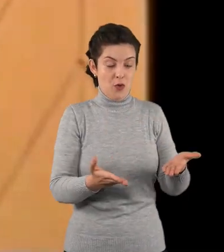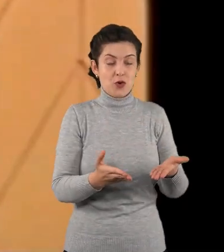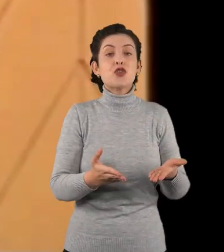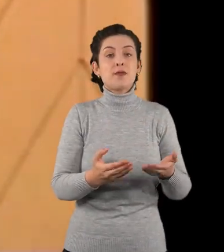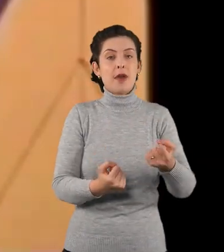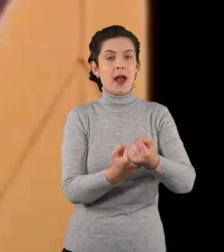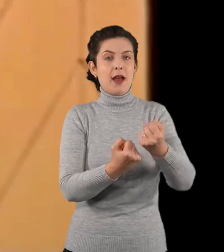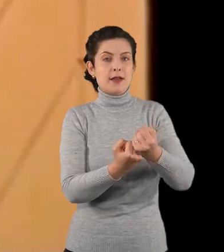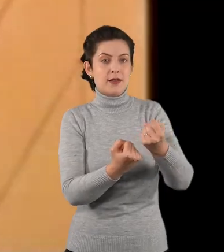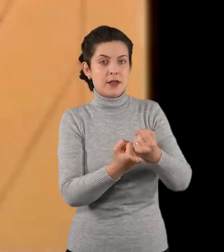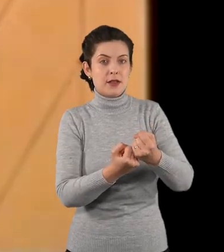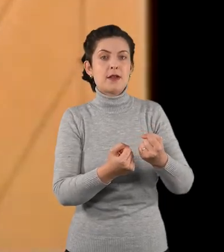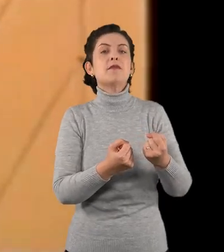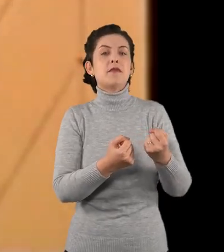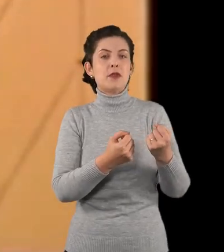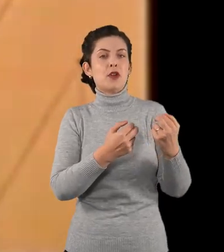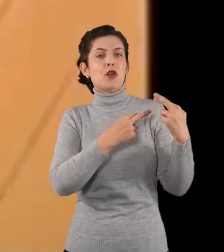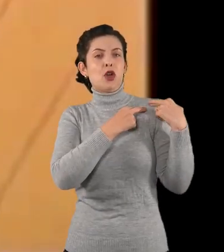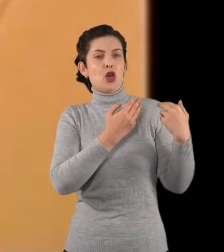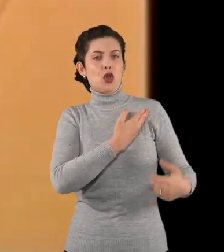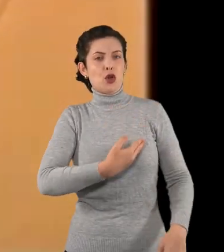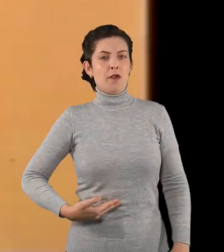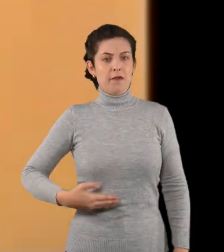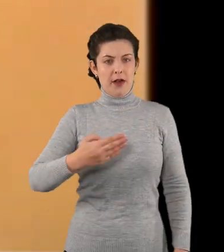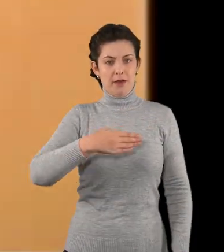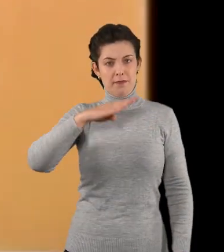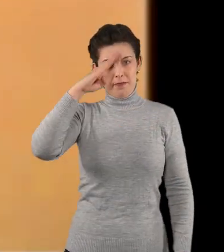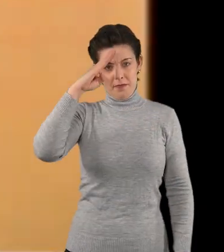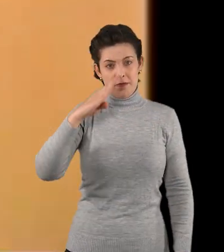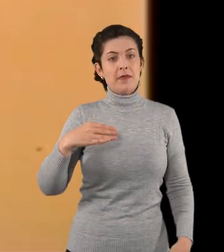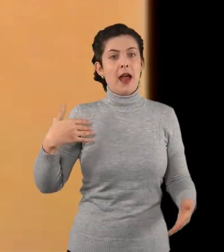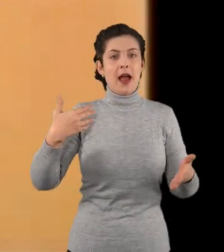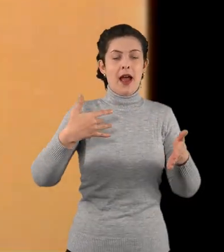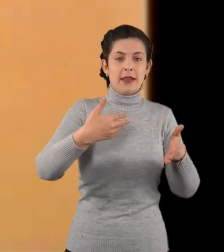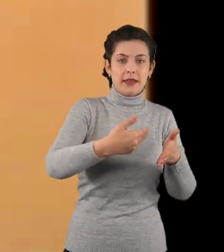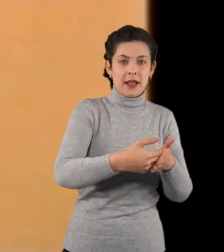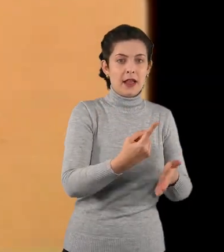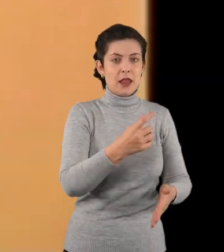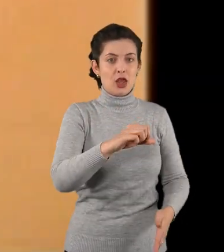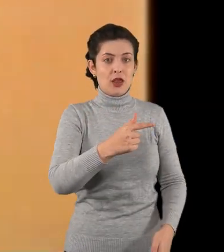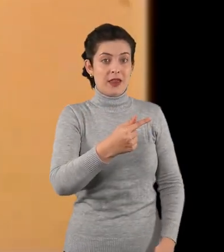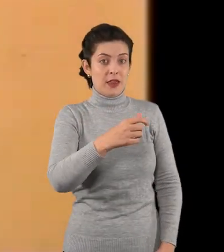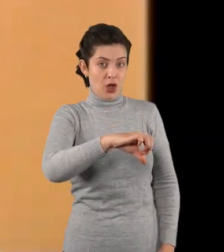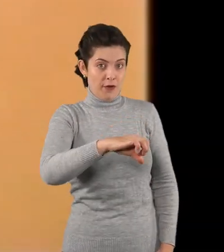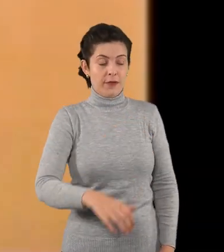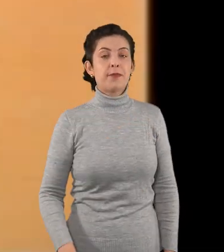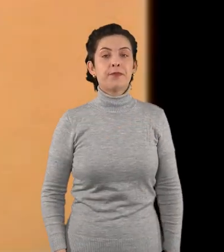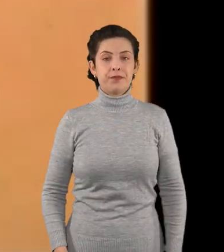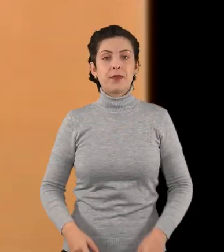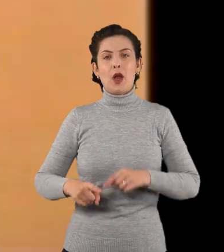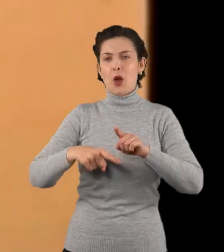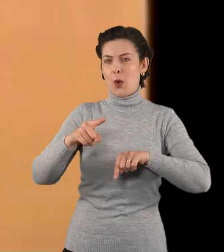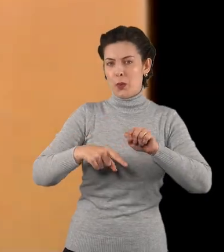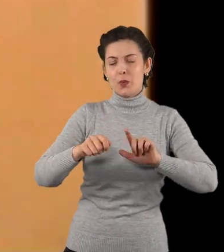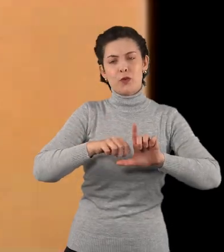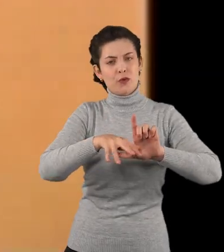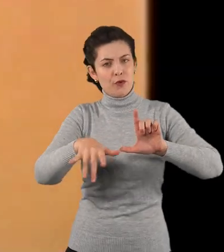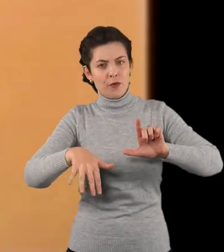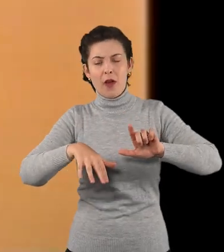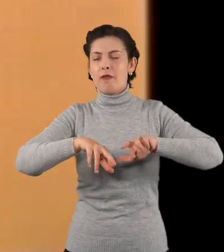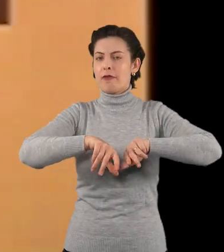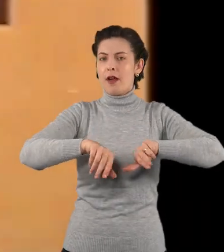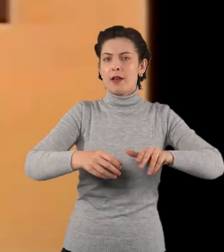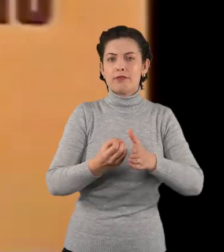produzido pela Assessoria Especial de Relações Públicas do Governo Militar, e que ficou presente até 1979. Além dos